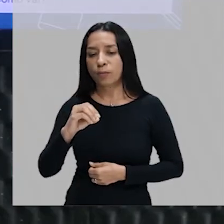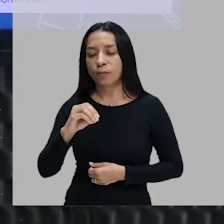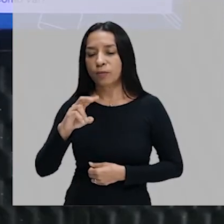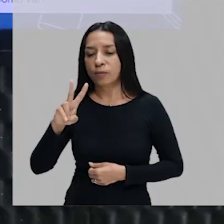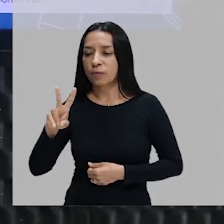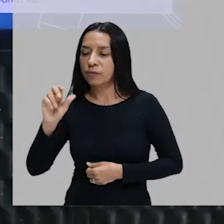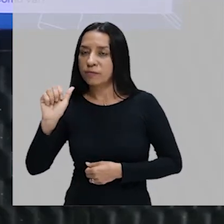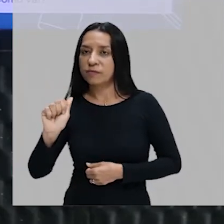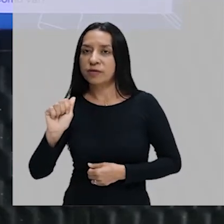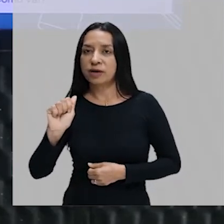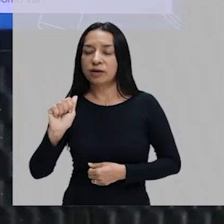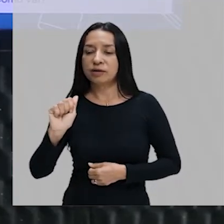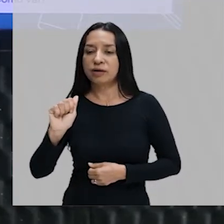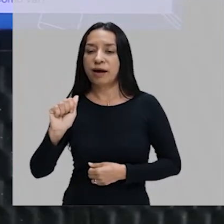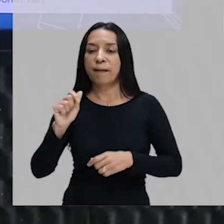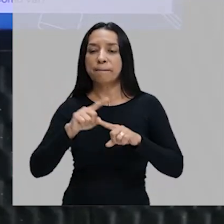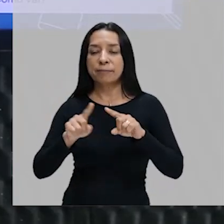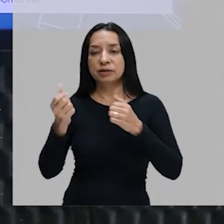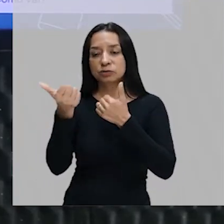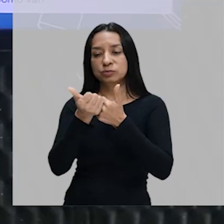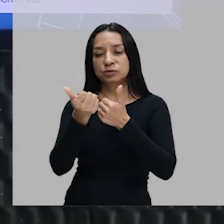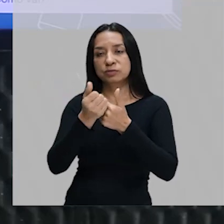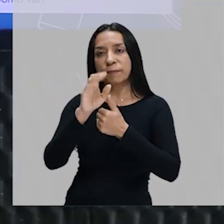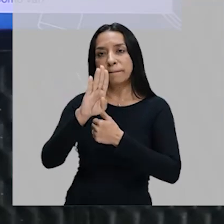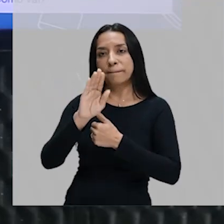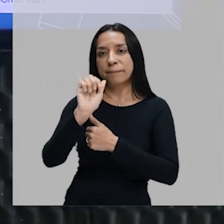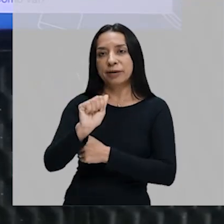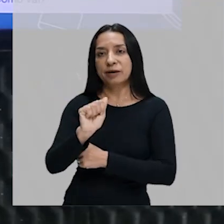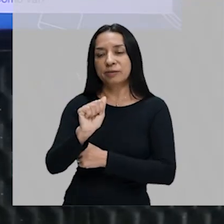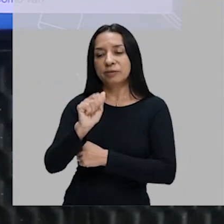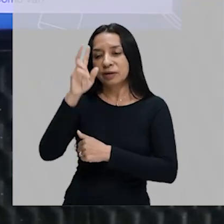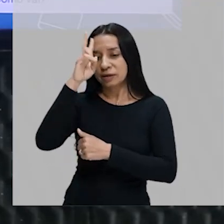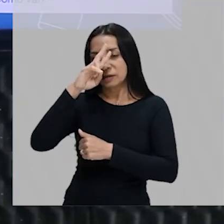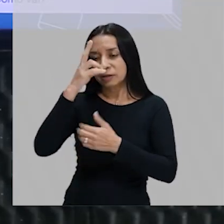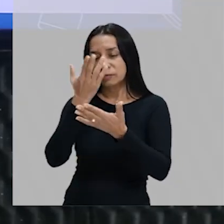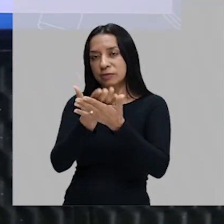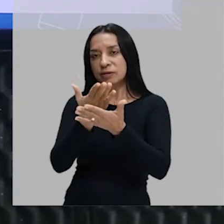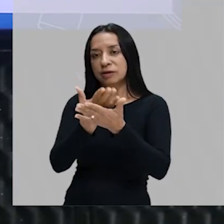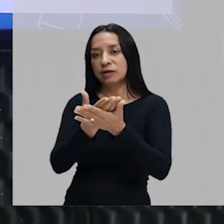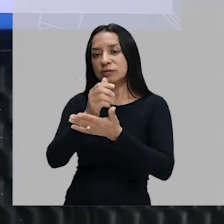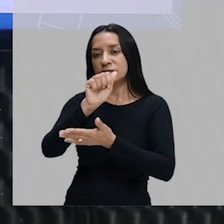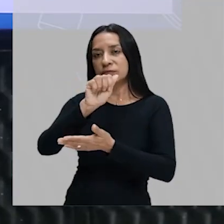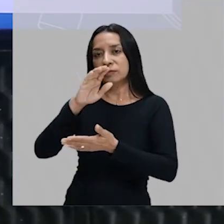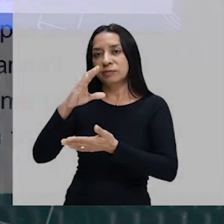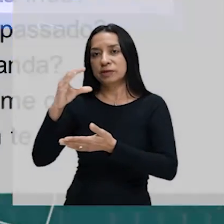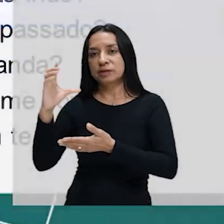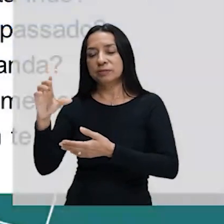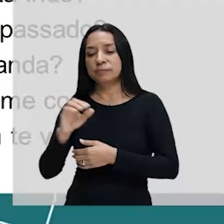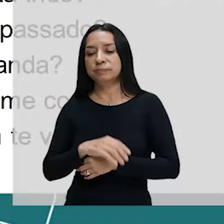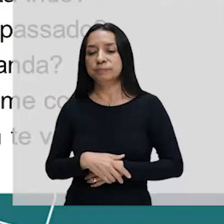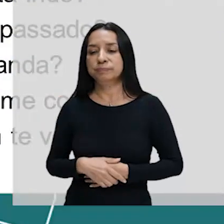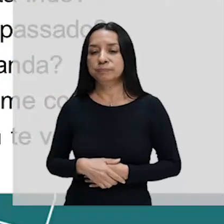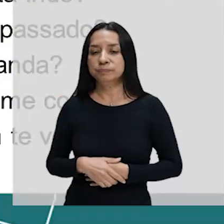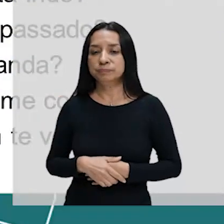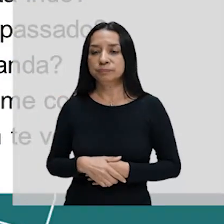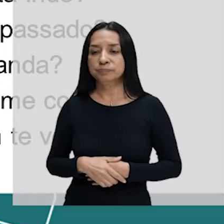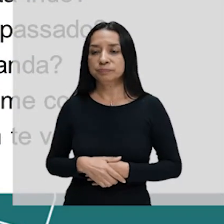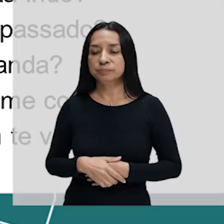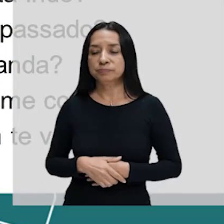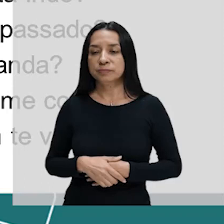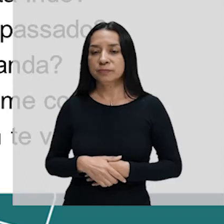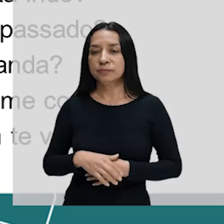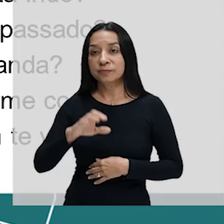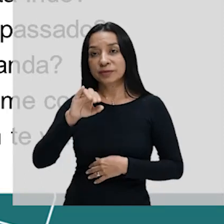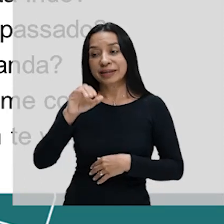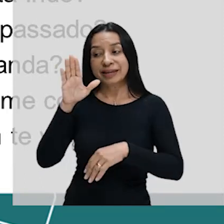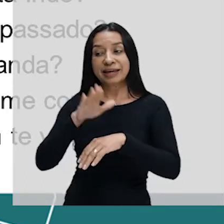V tem um som de B, lembra lá a aula sobre alfabeto. Vamos dar sequência. Ei é o